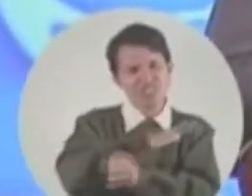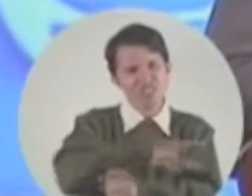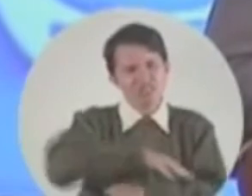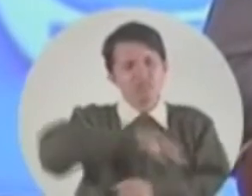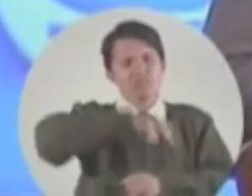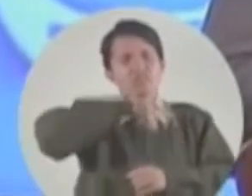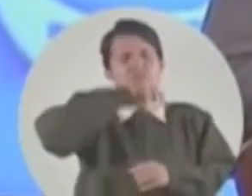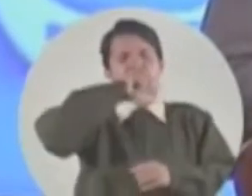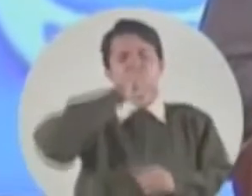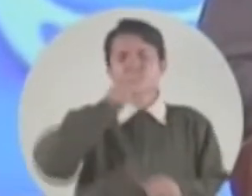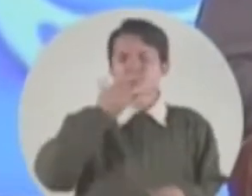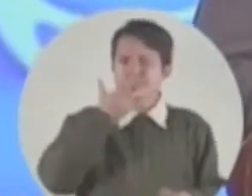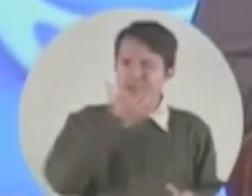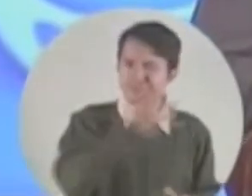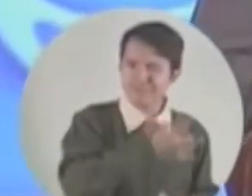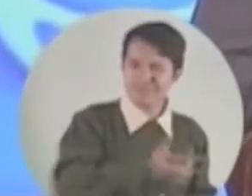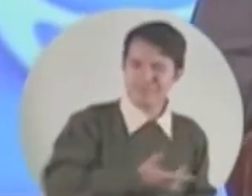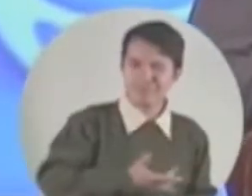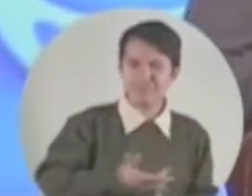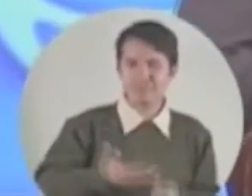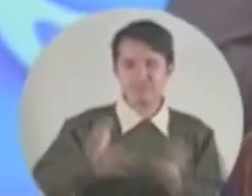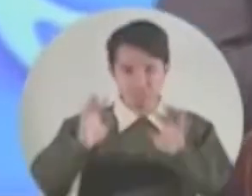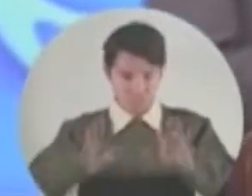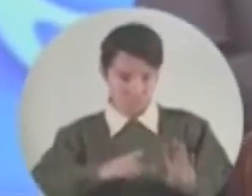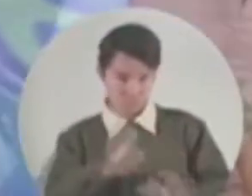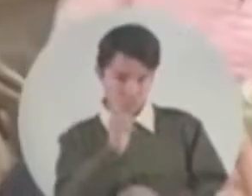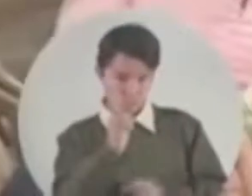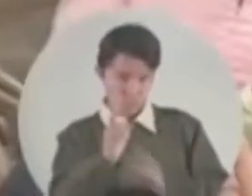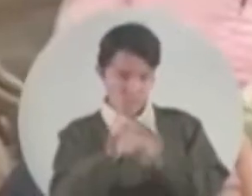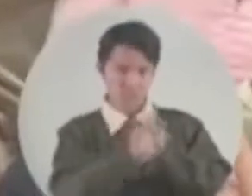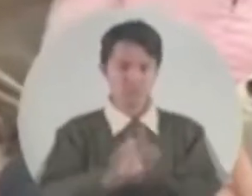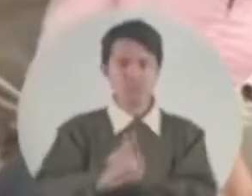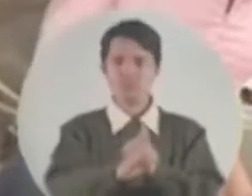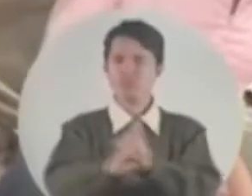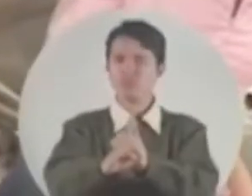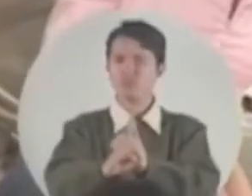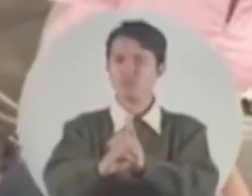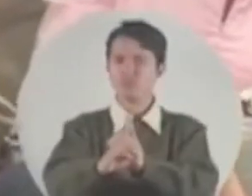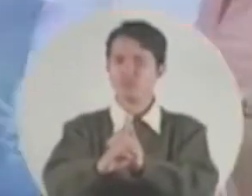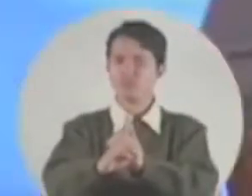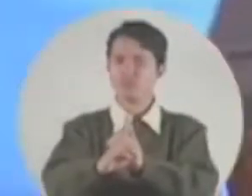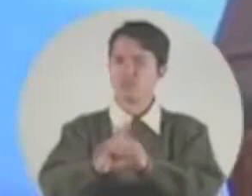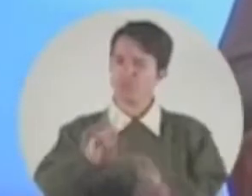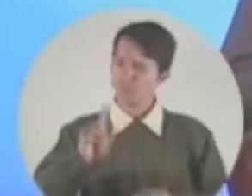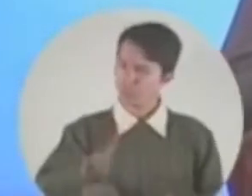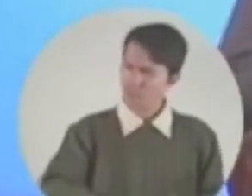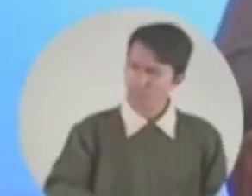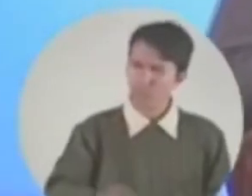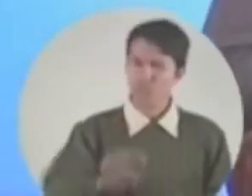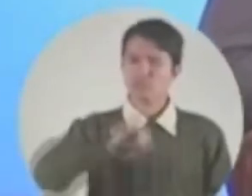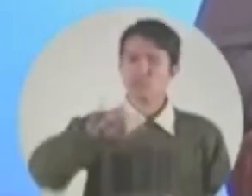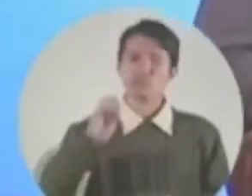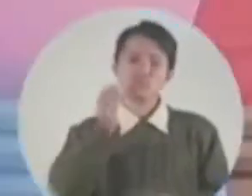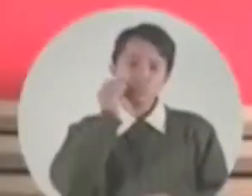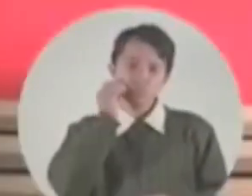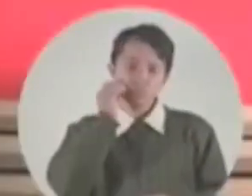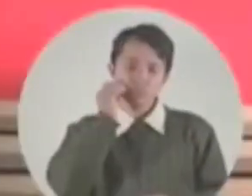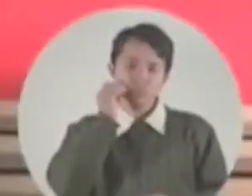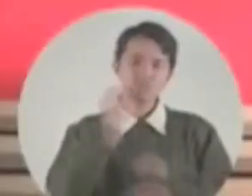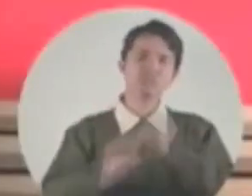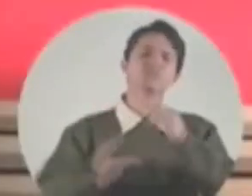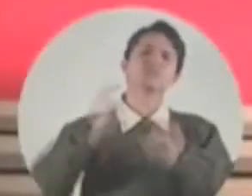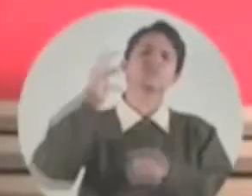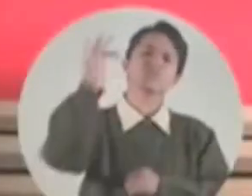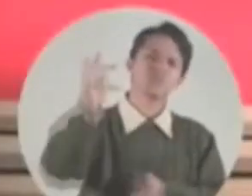fragrância do perfume. Mas um dos seus discípulos, Judas Iscariotes, que mais tarde iria traí-lo, fez